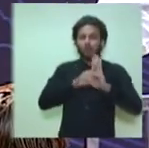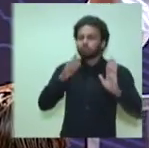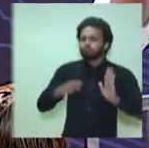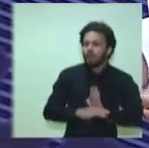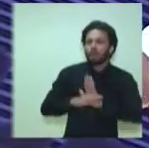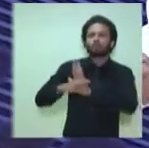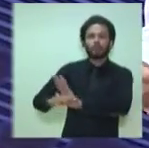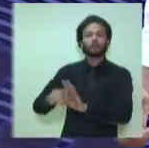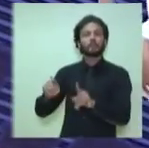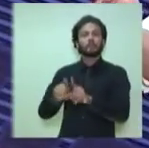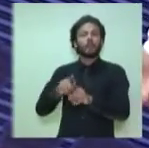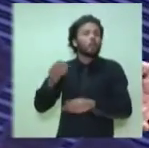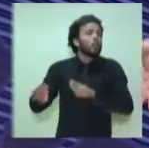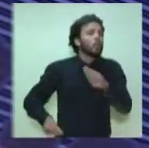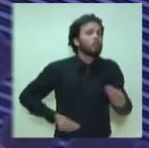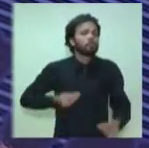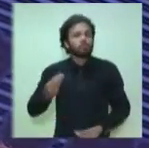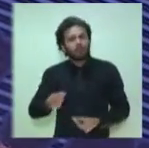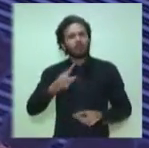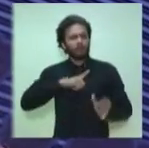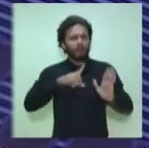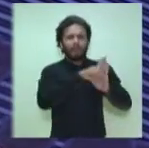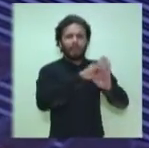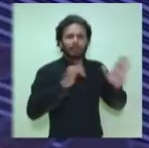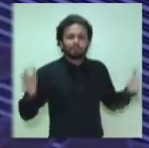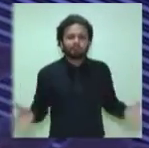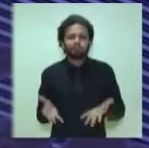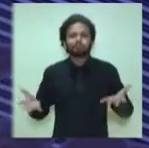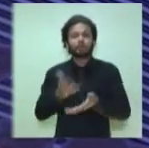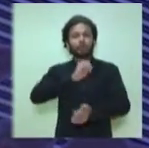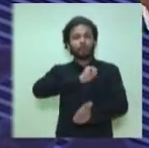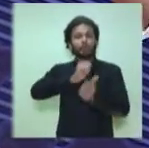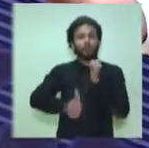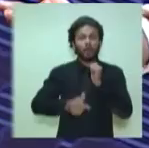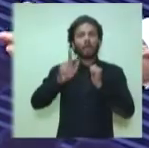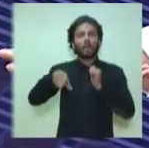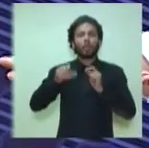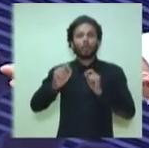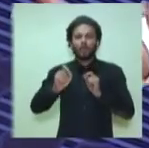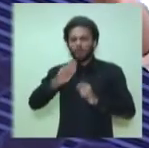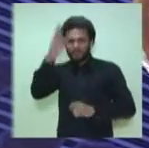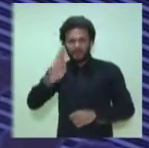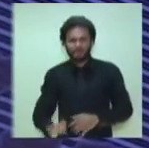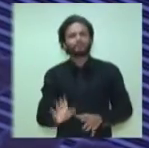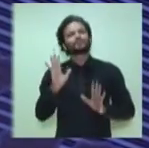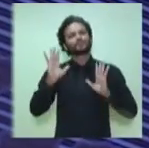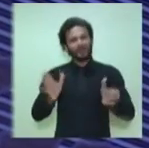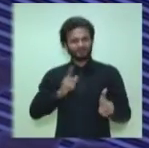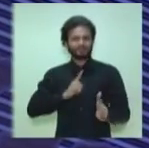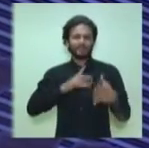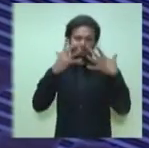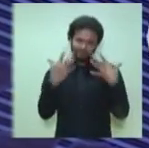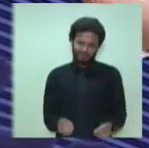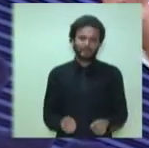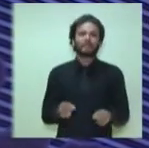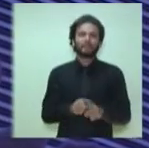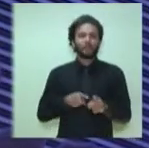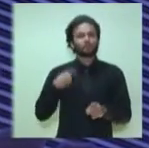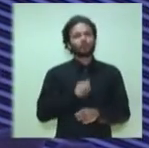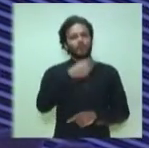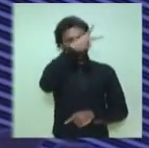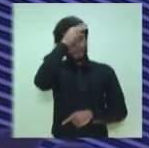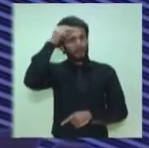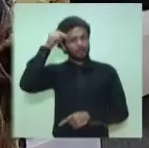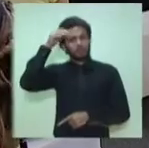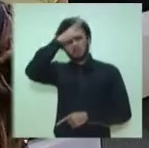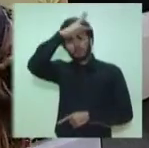sendo feito, inclusive, através de uma lei de incentivo ao esporte, que é o caminho que o Brasil adotou e que nós precisamos também adotar para